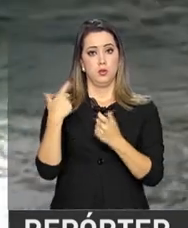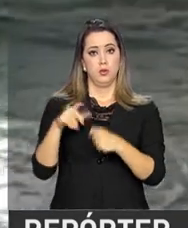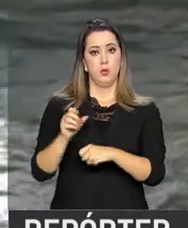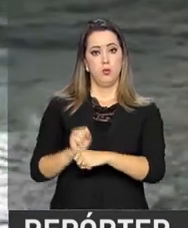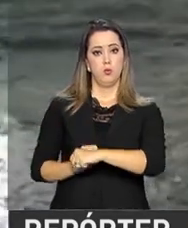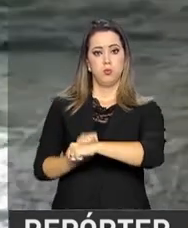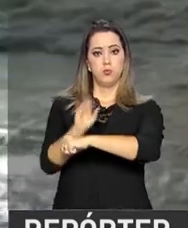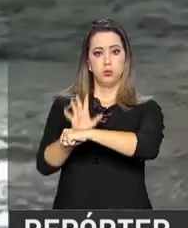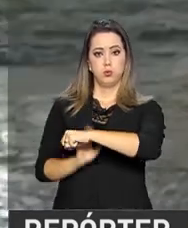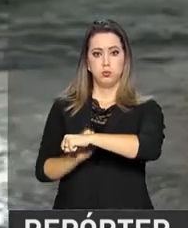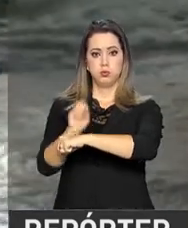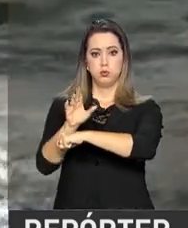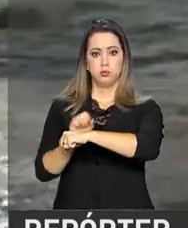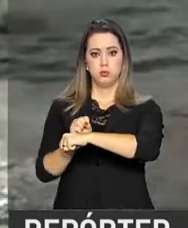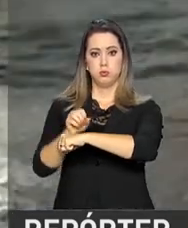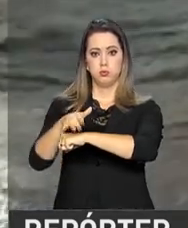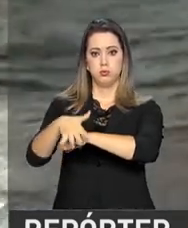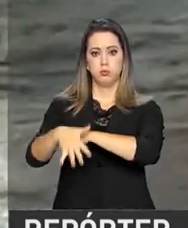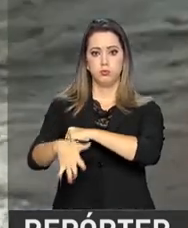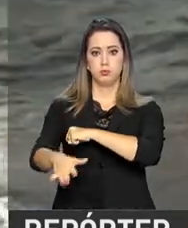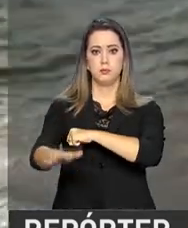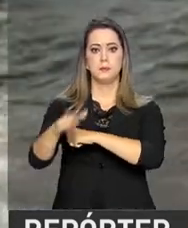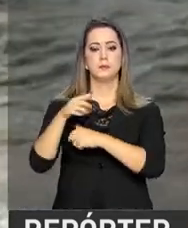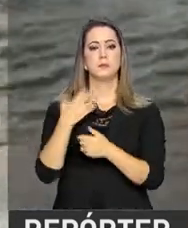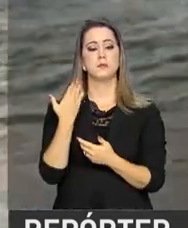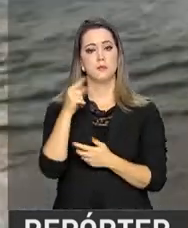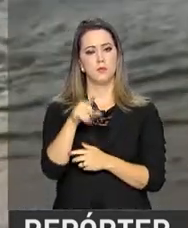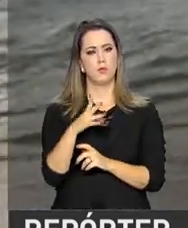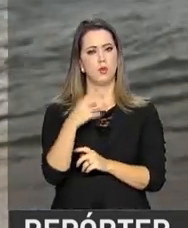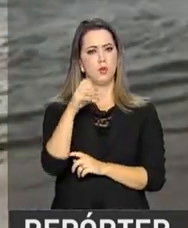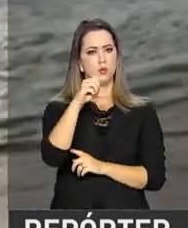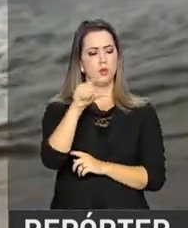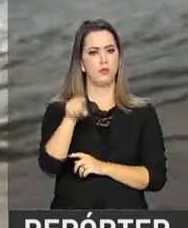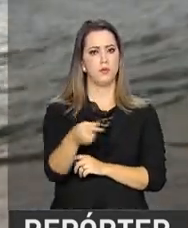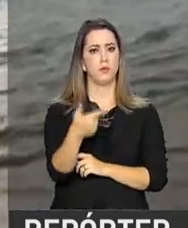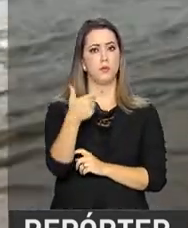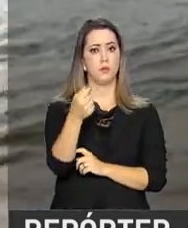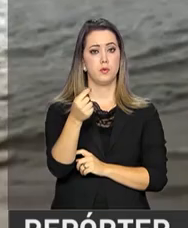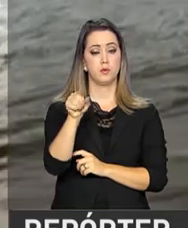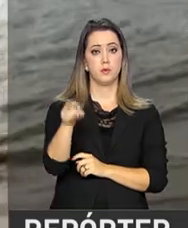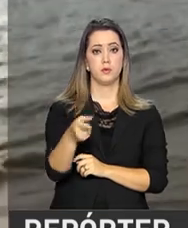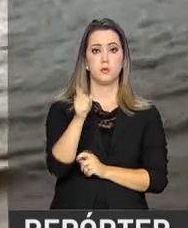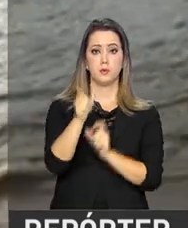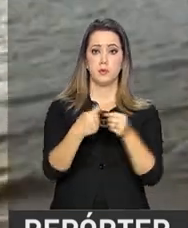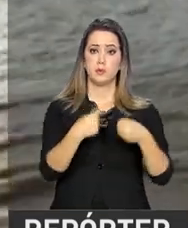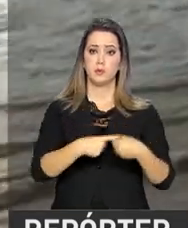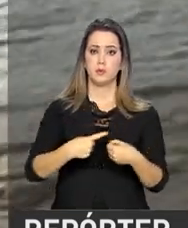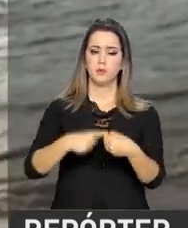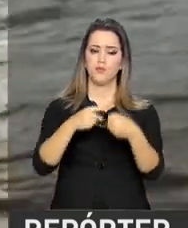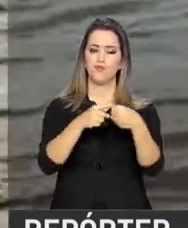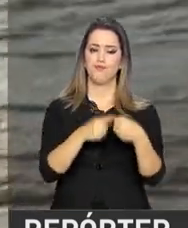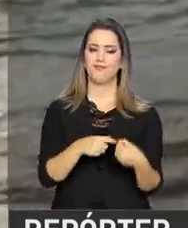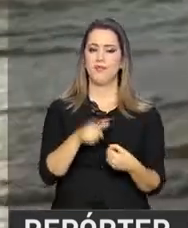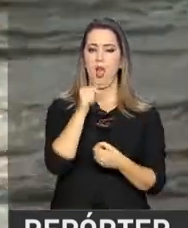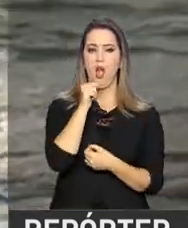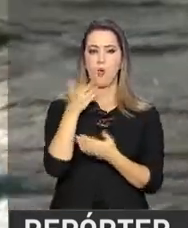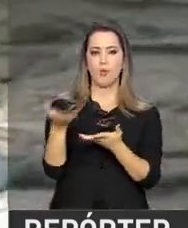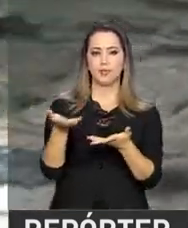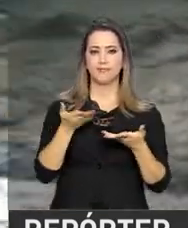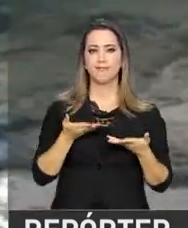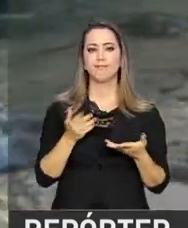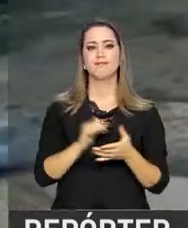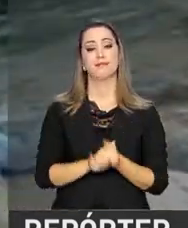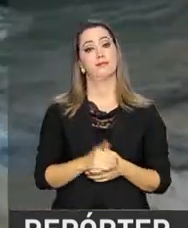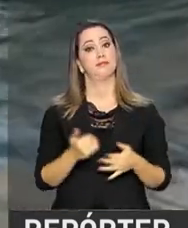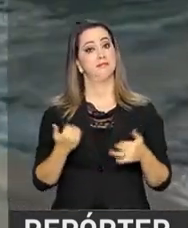de bombeamento do trecho. A previsão é de que 9.200 pessoas do município sejam beneficiadas.